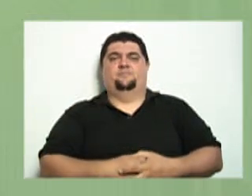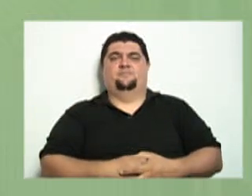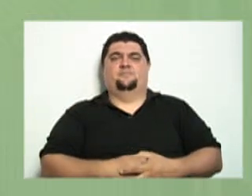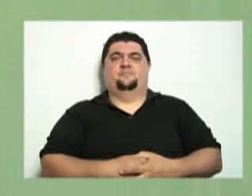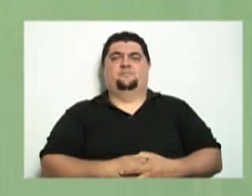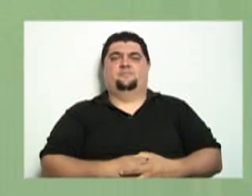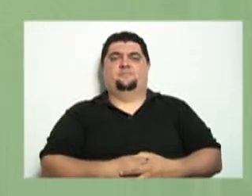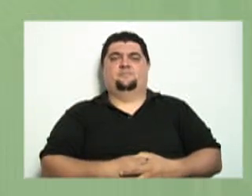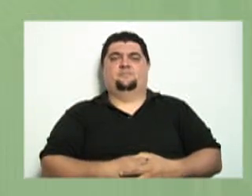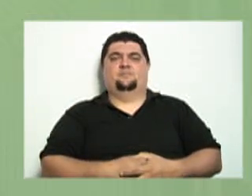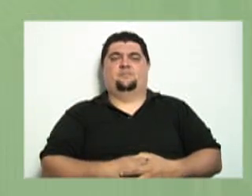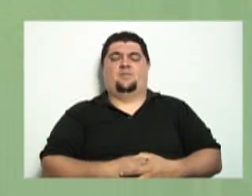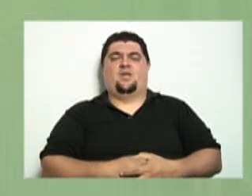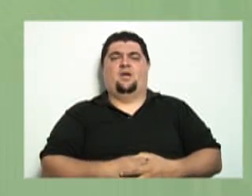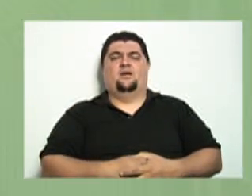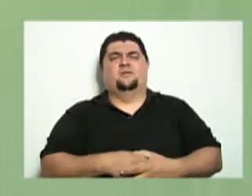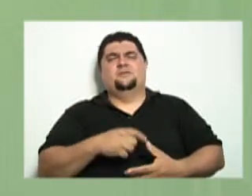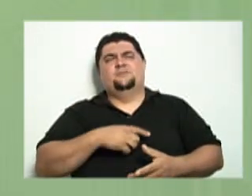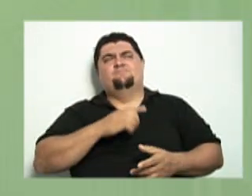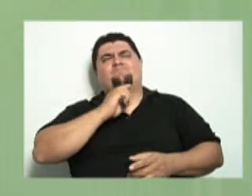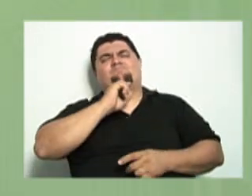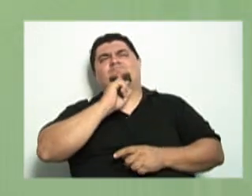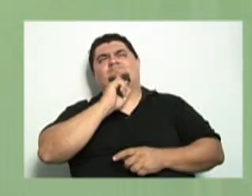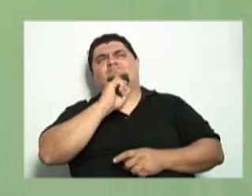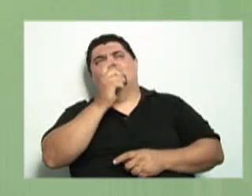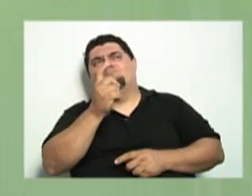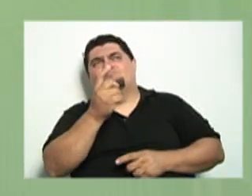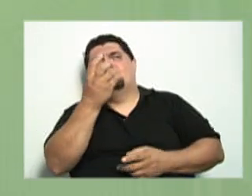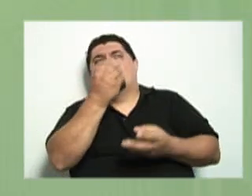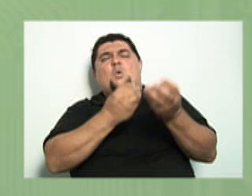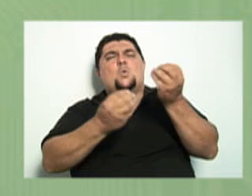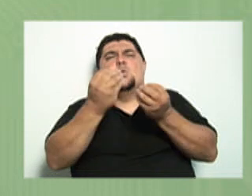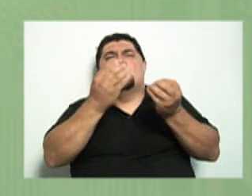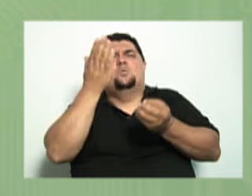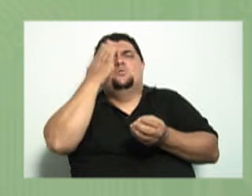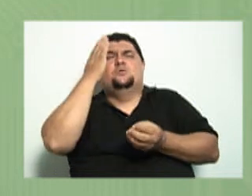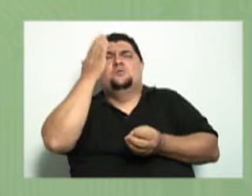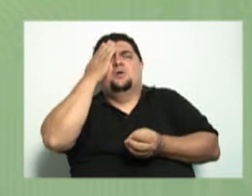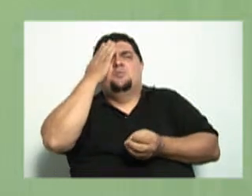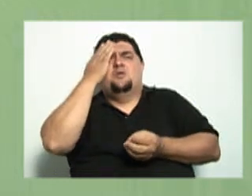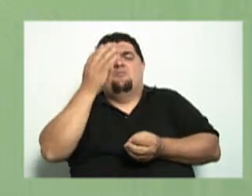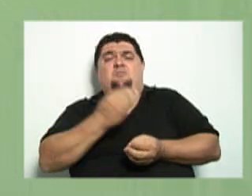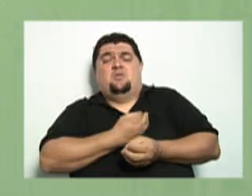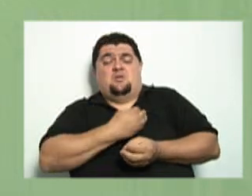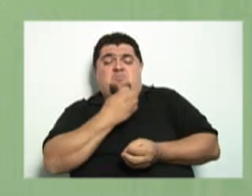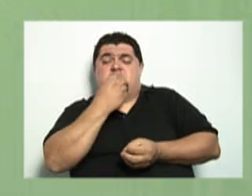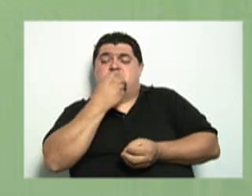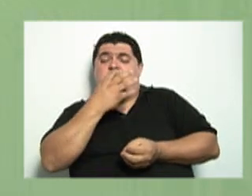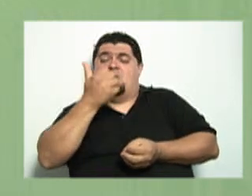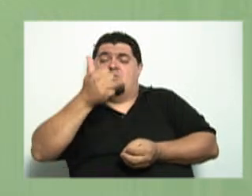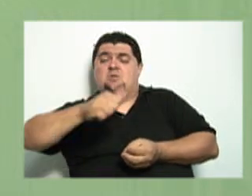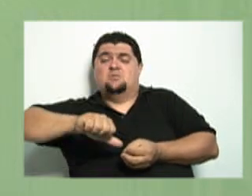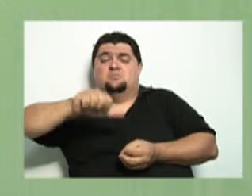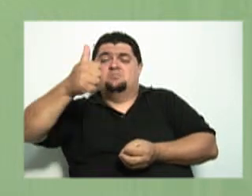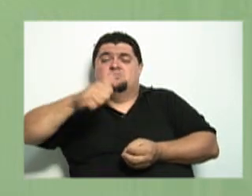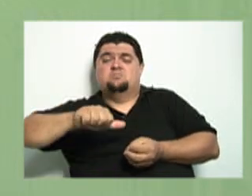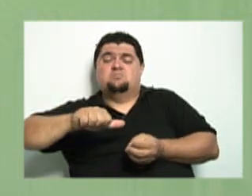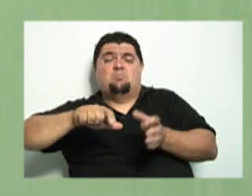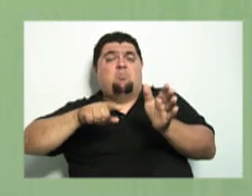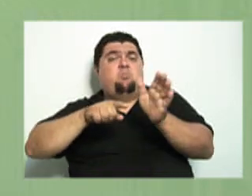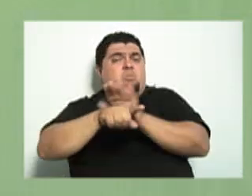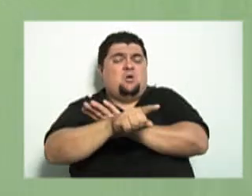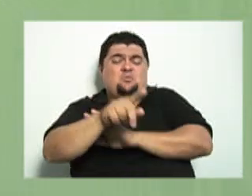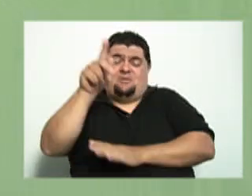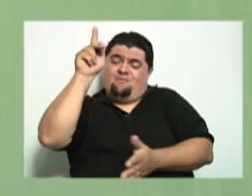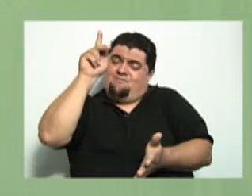E aí a gente se pergunta como medir a qualidade de vida. É uma grande indagação que a gente tem na